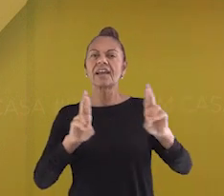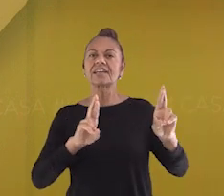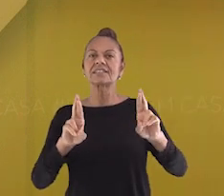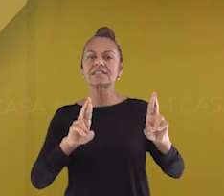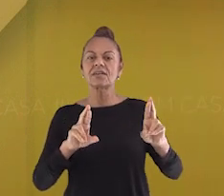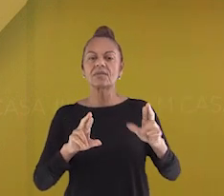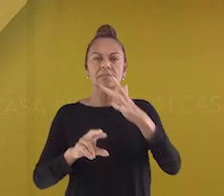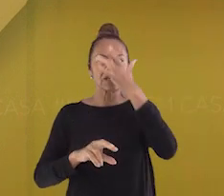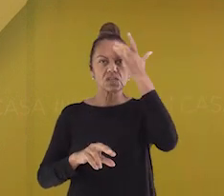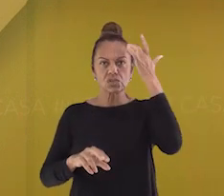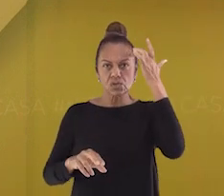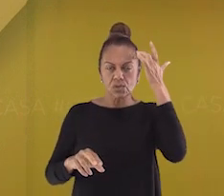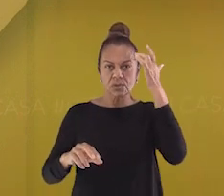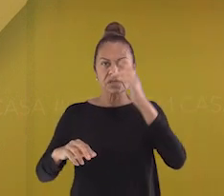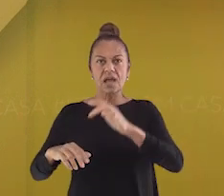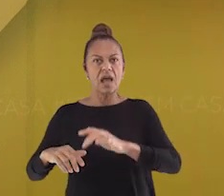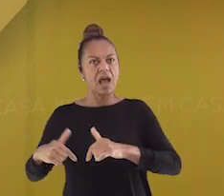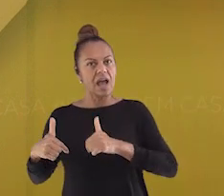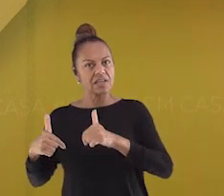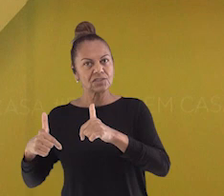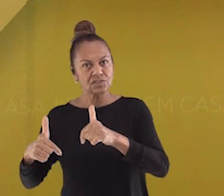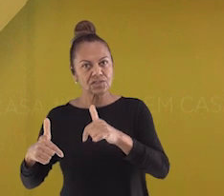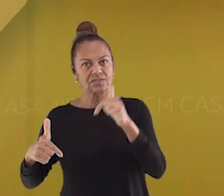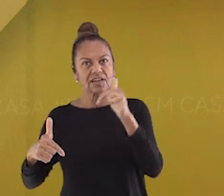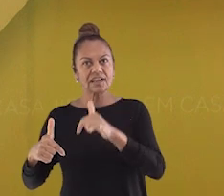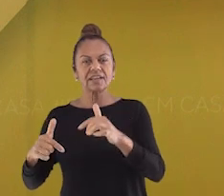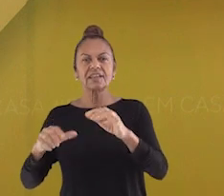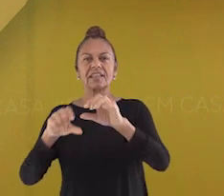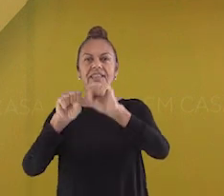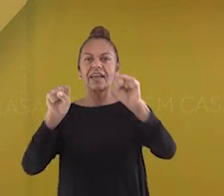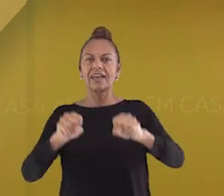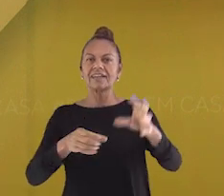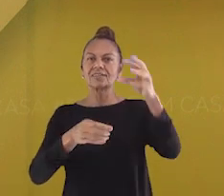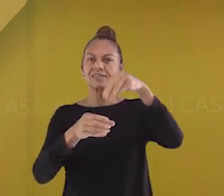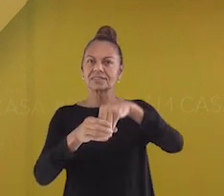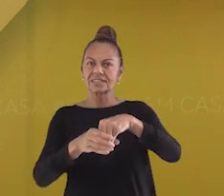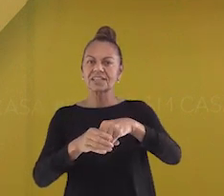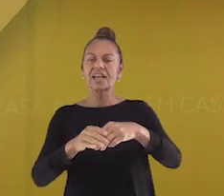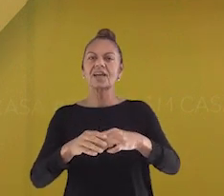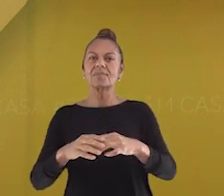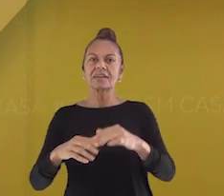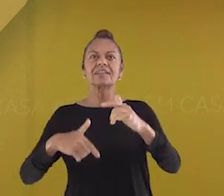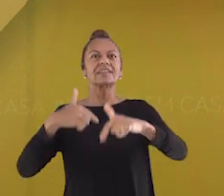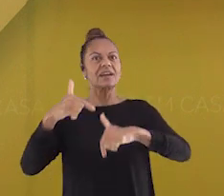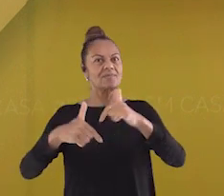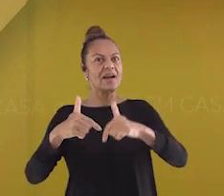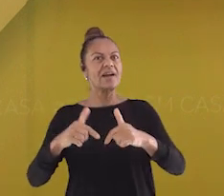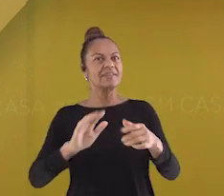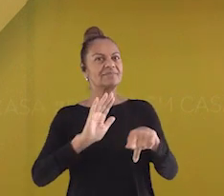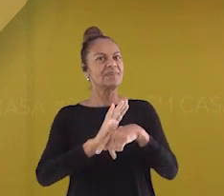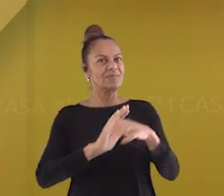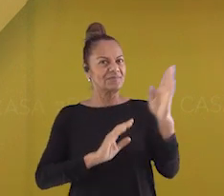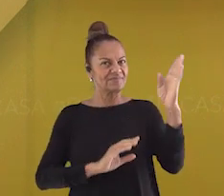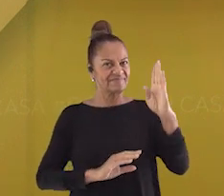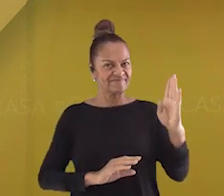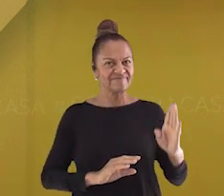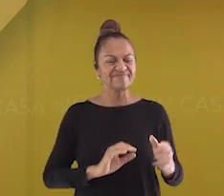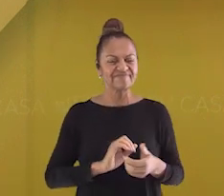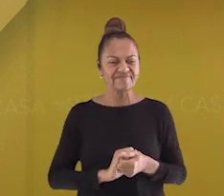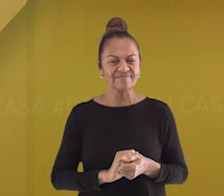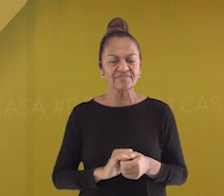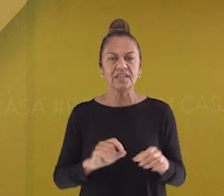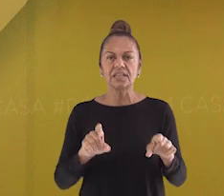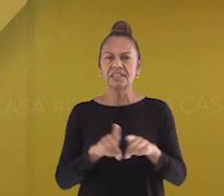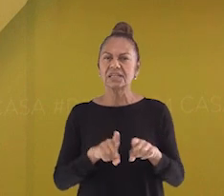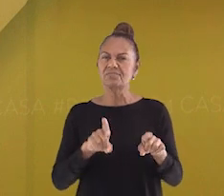ativos fazem parte do sistema produtivo do país. Percebemos os números alarmantes de desemprego